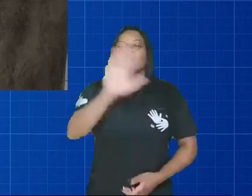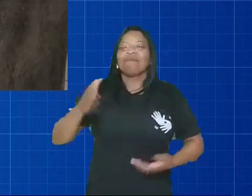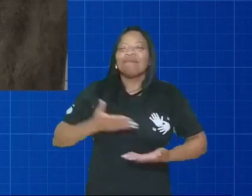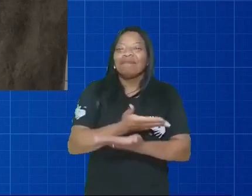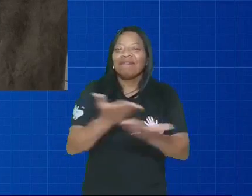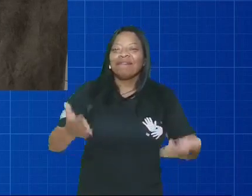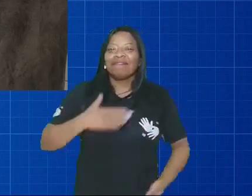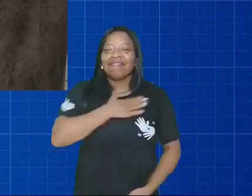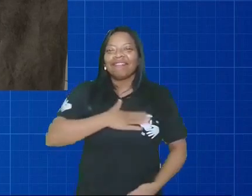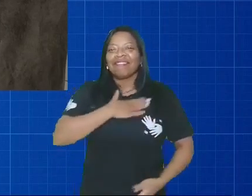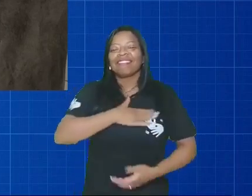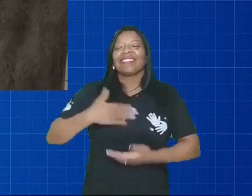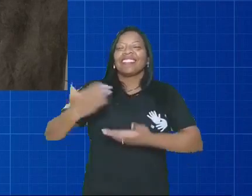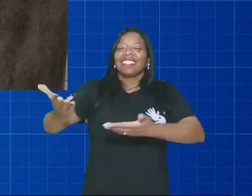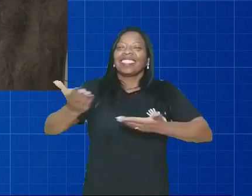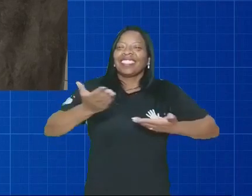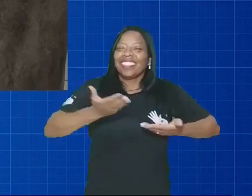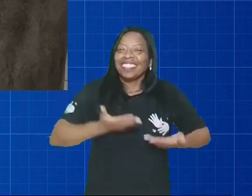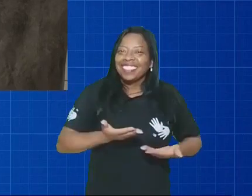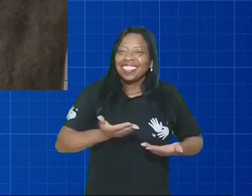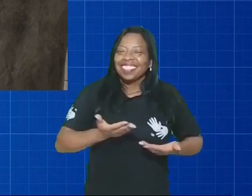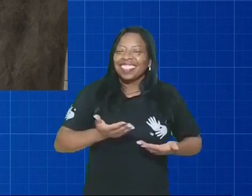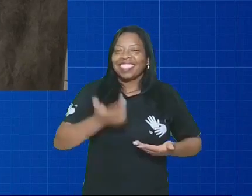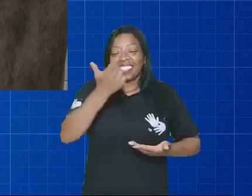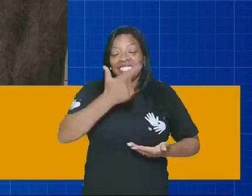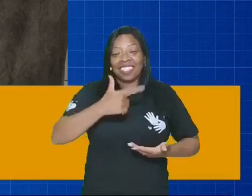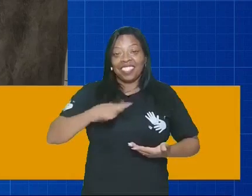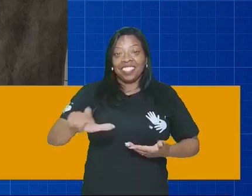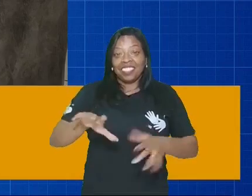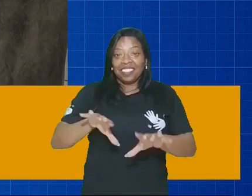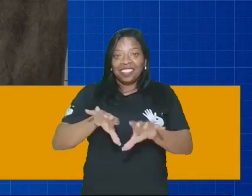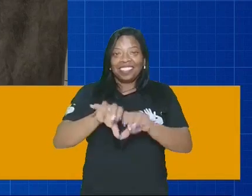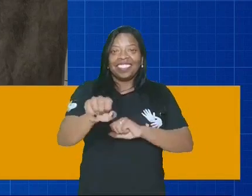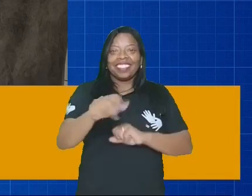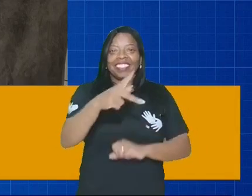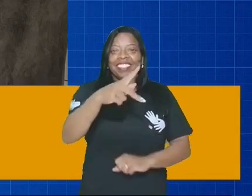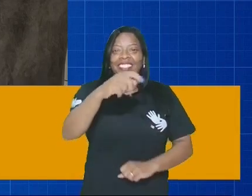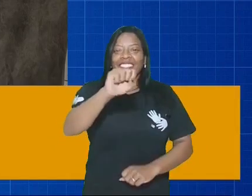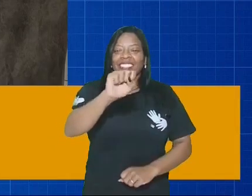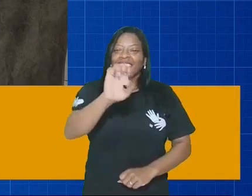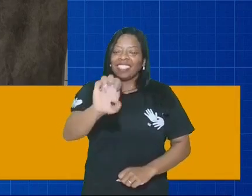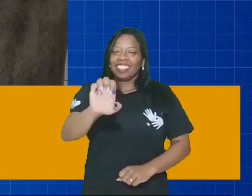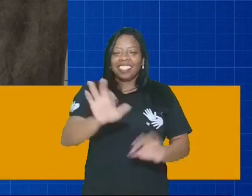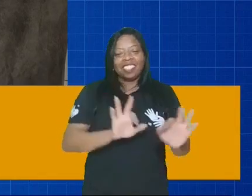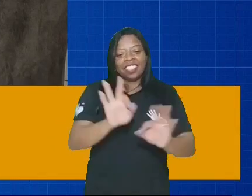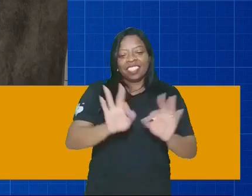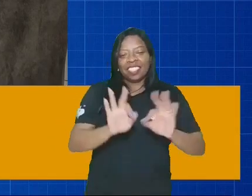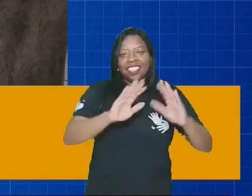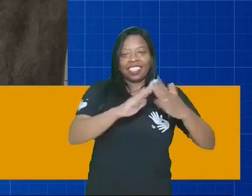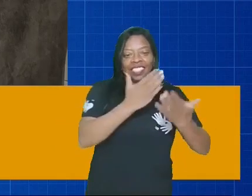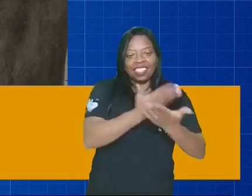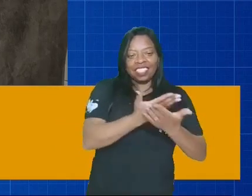Olá a todos, sejam muito bem-vindos, bem-vindas a mais um momento de formação do programa Saúde na